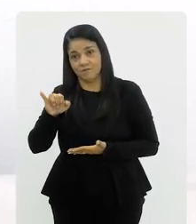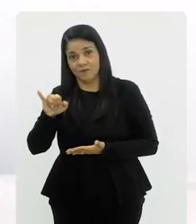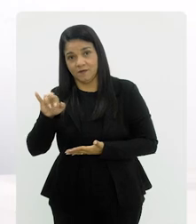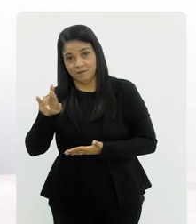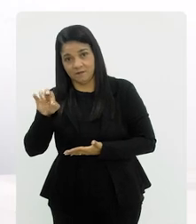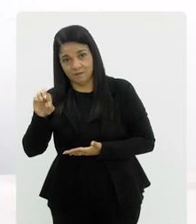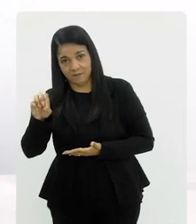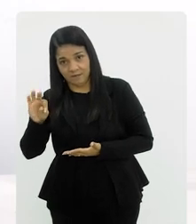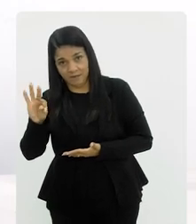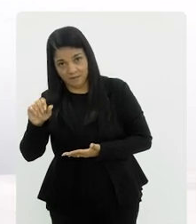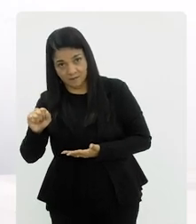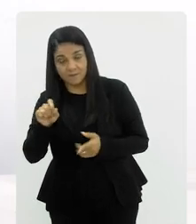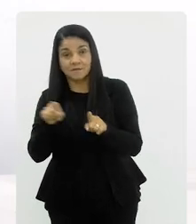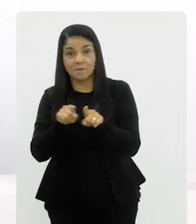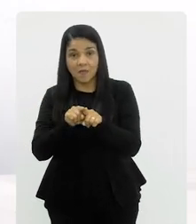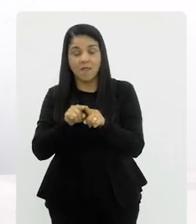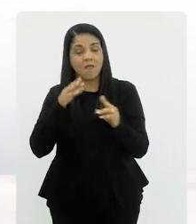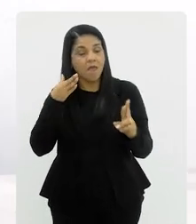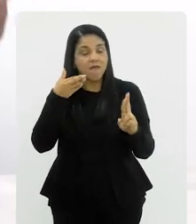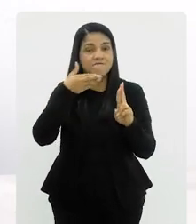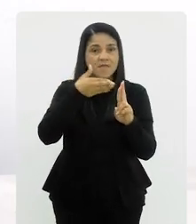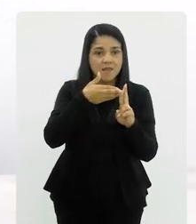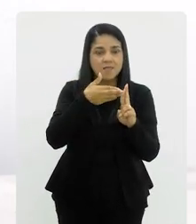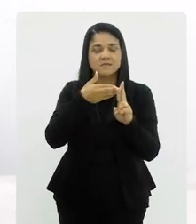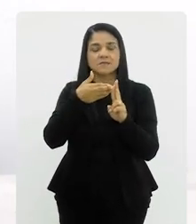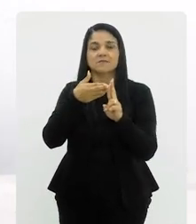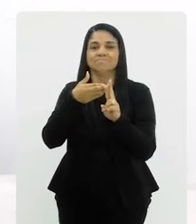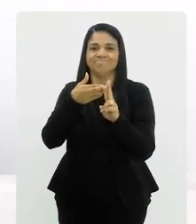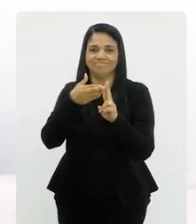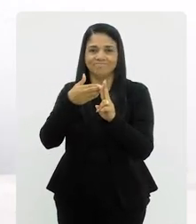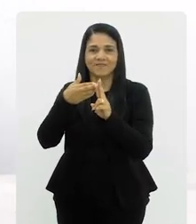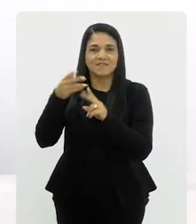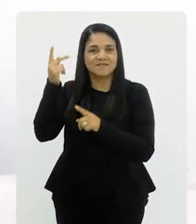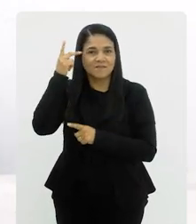tornou essa referência para os carnavalescos de